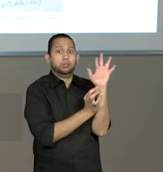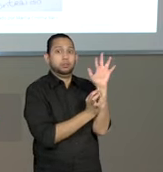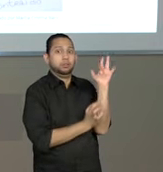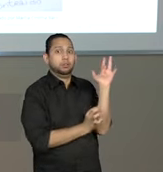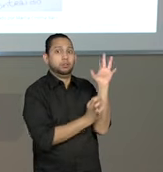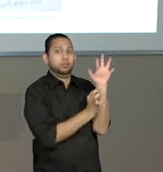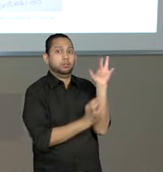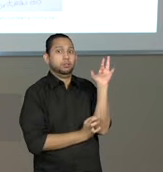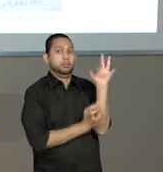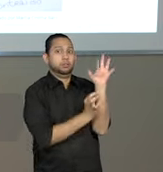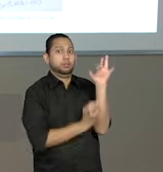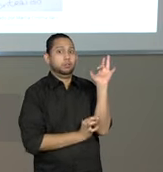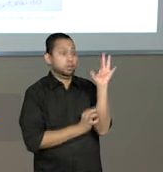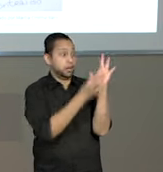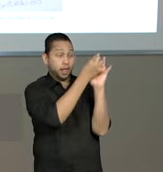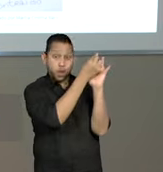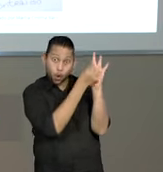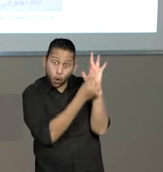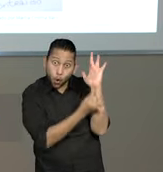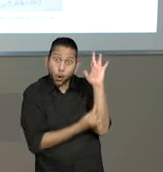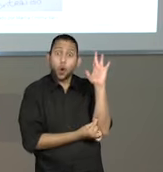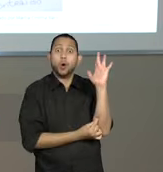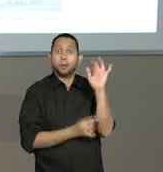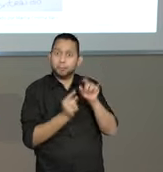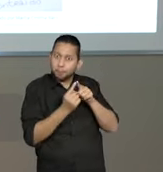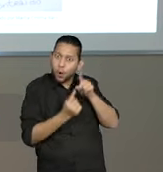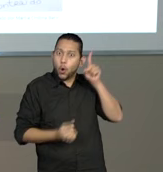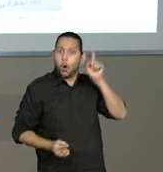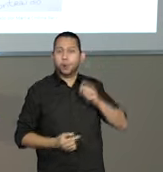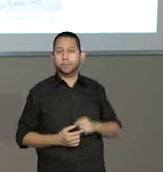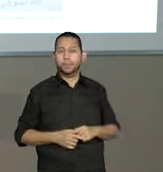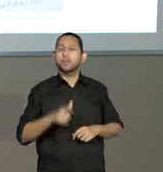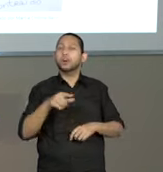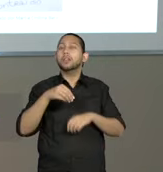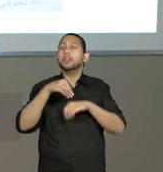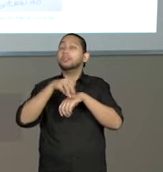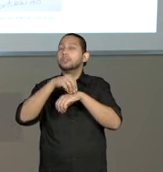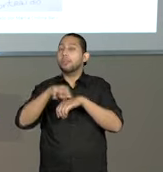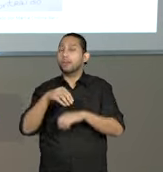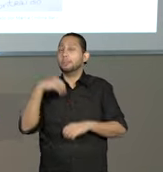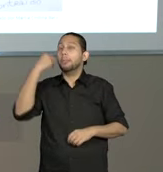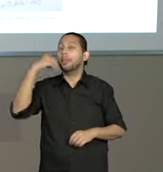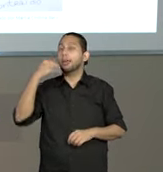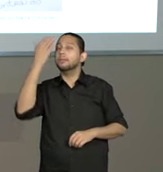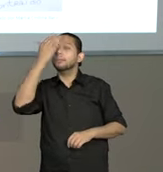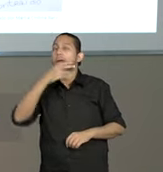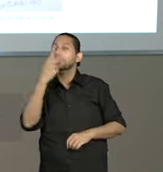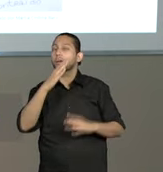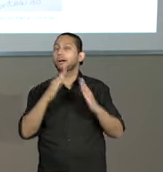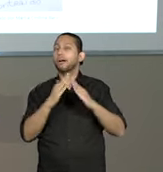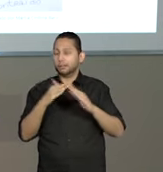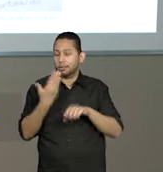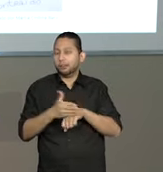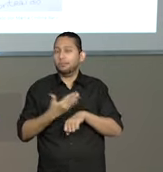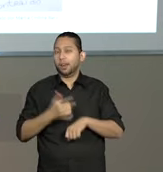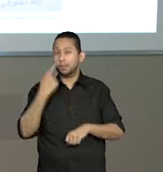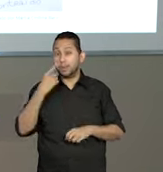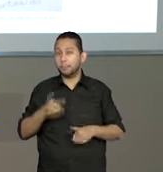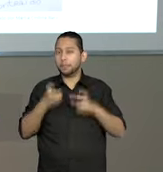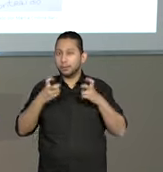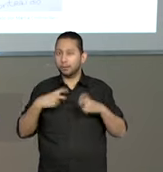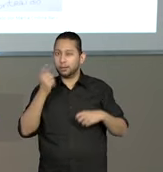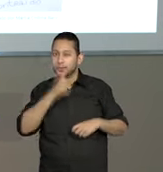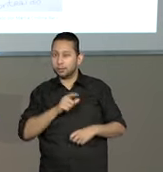pequeno experimento aqui com vocês, que eu vou pedir para vocês fazerem em casa, para ver um pouco de como funcionam esses